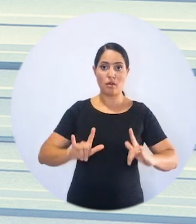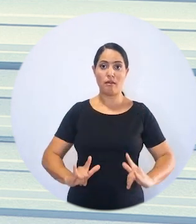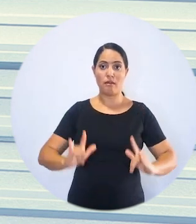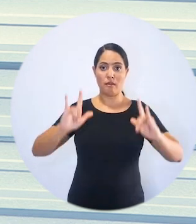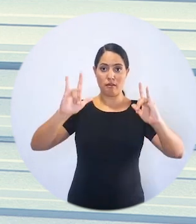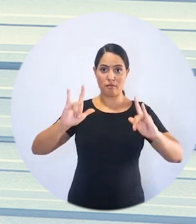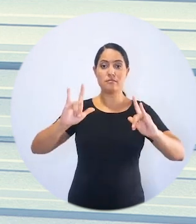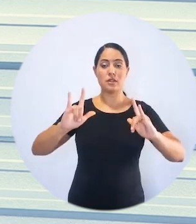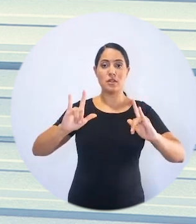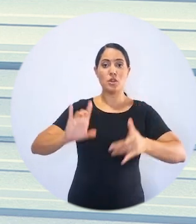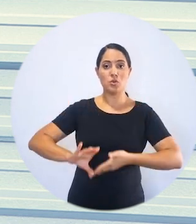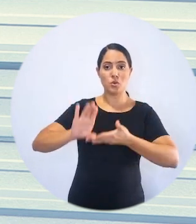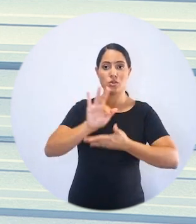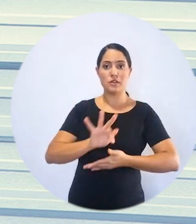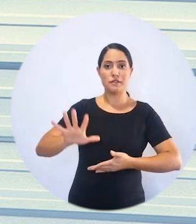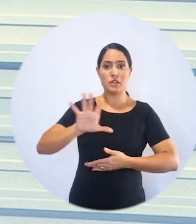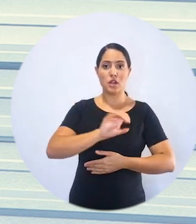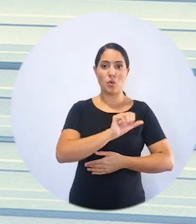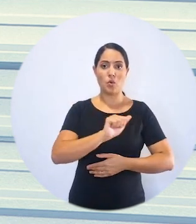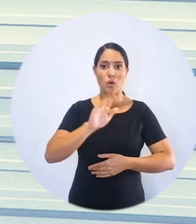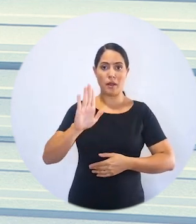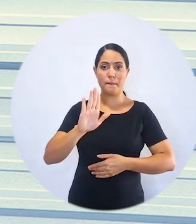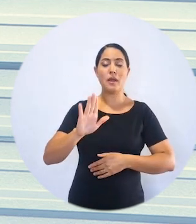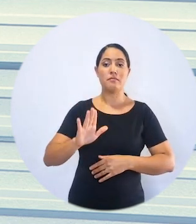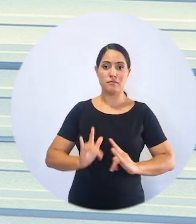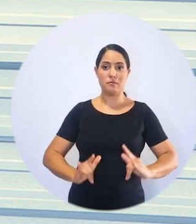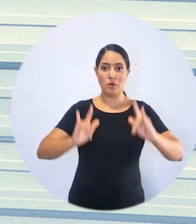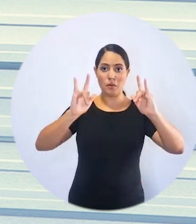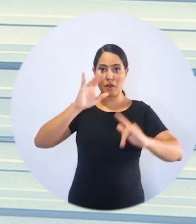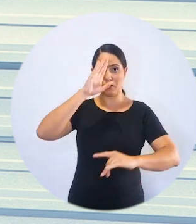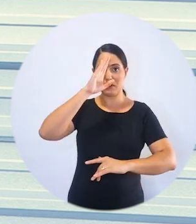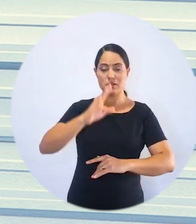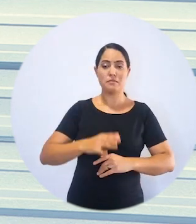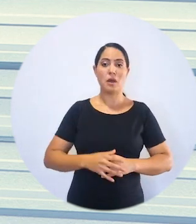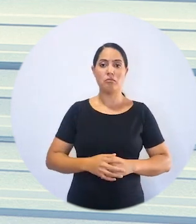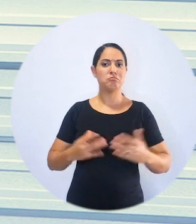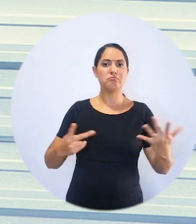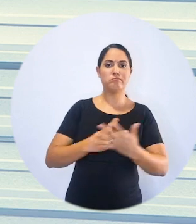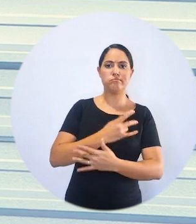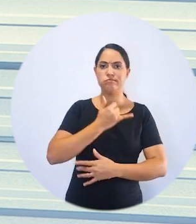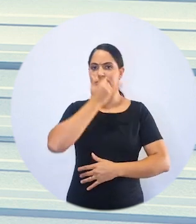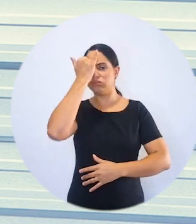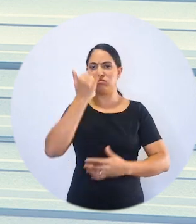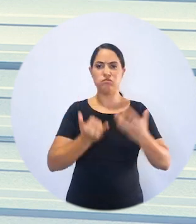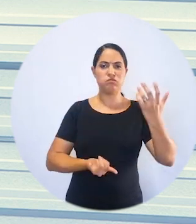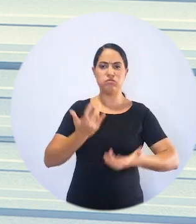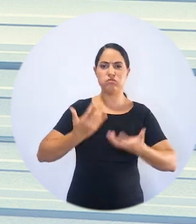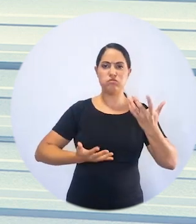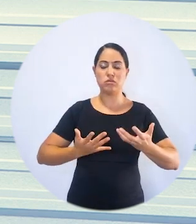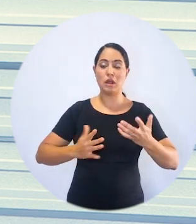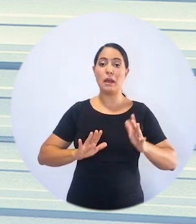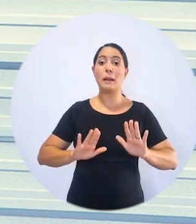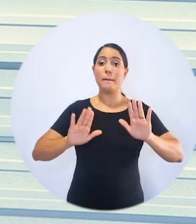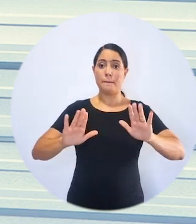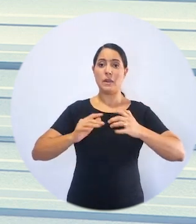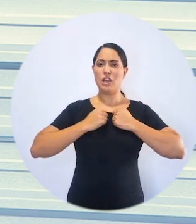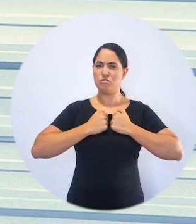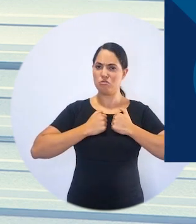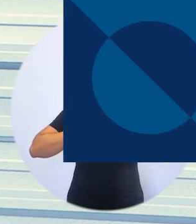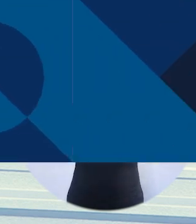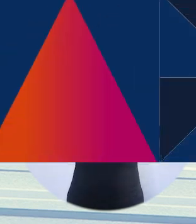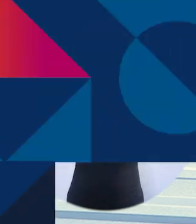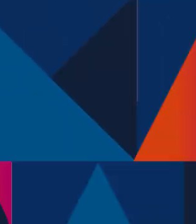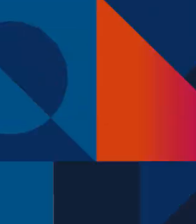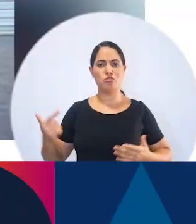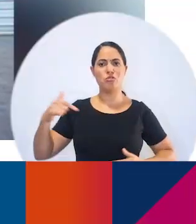do Conselho Federal da OAB foi palco de um incidente que poderia ter se transformado em tragédia. Graças a Deus e à